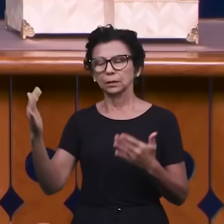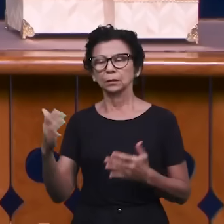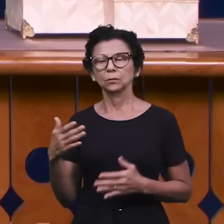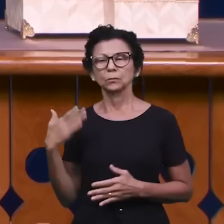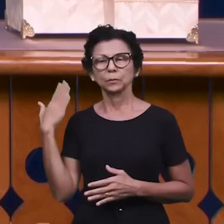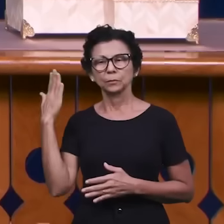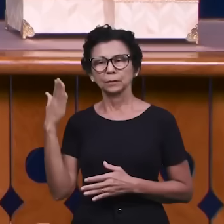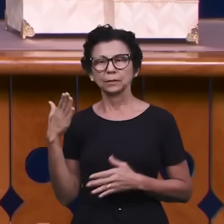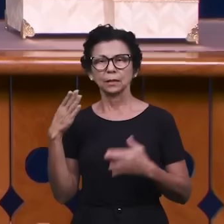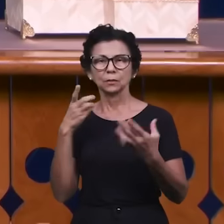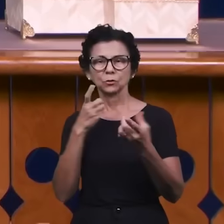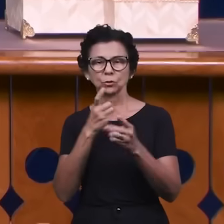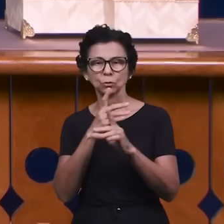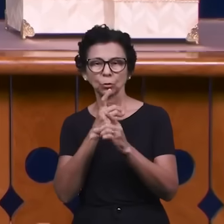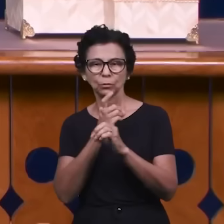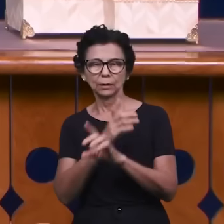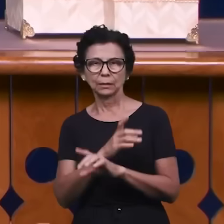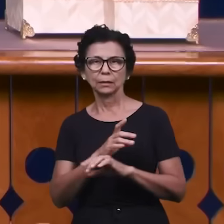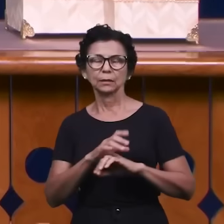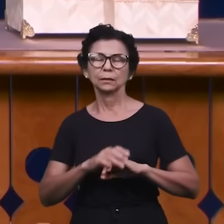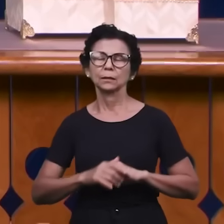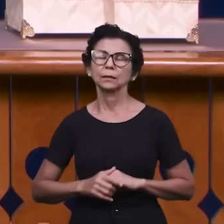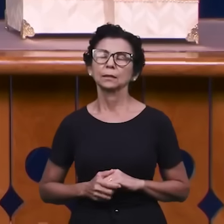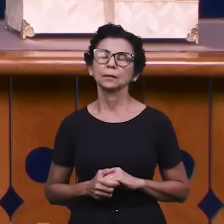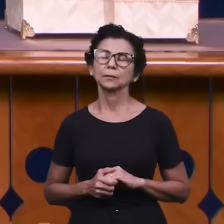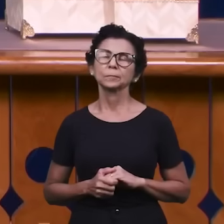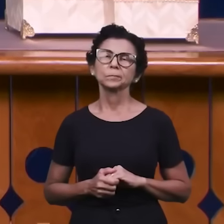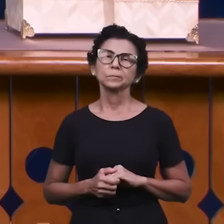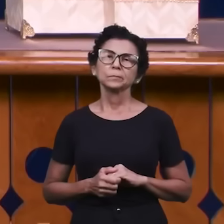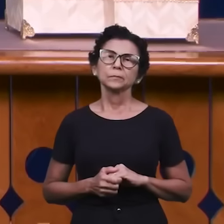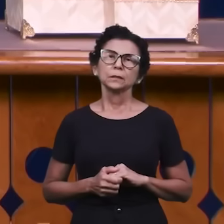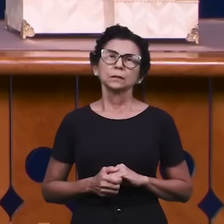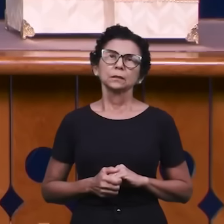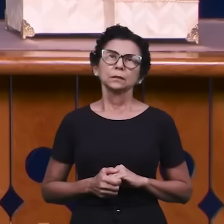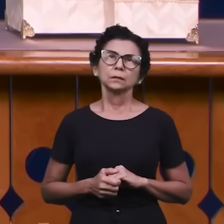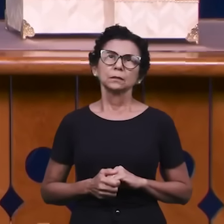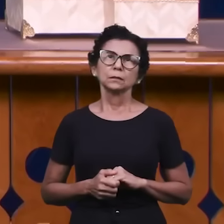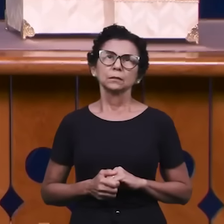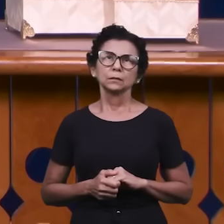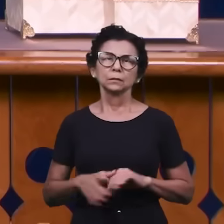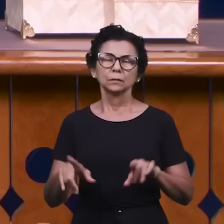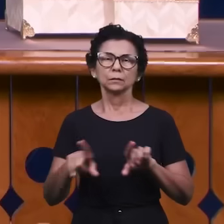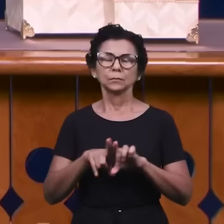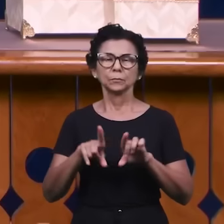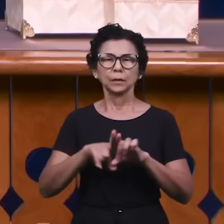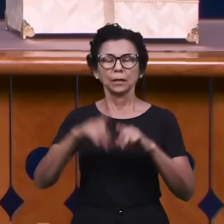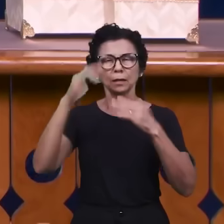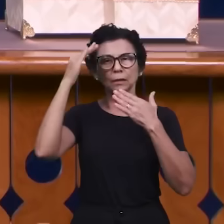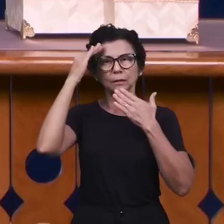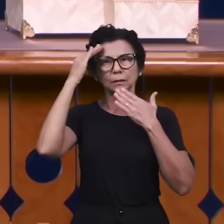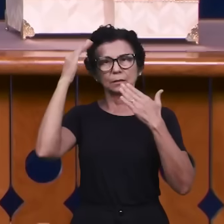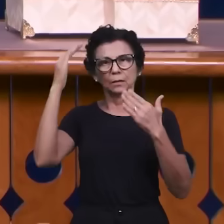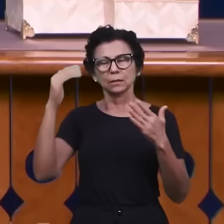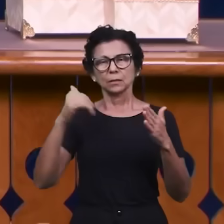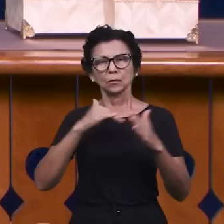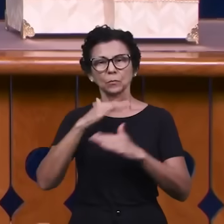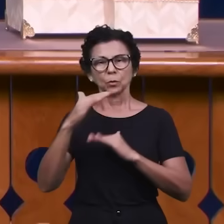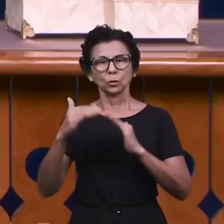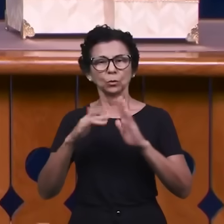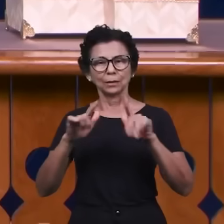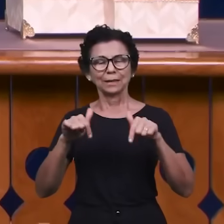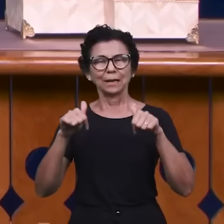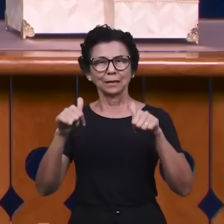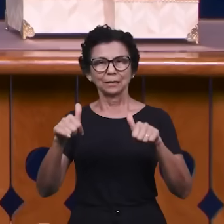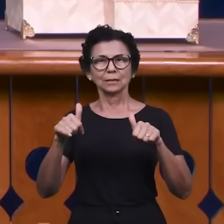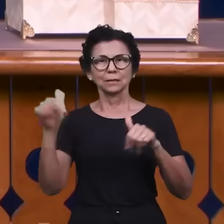mais uma vez exposta e estudada. Te glorificamos por toda a operação